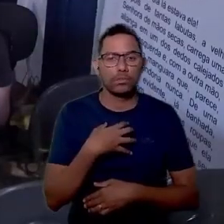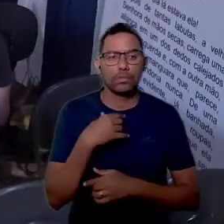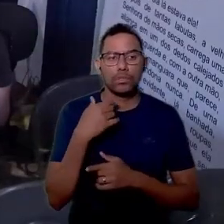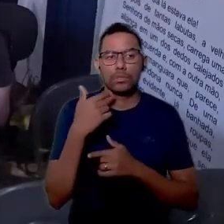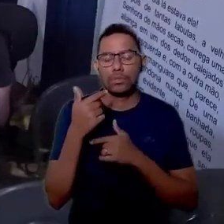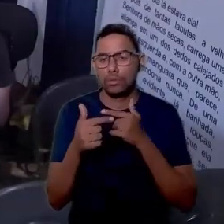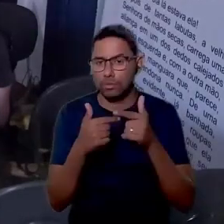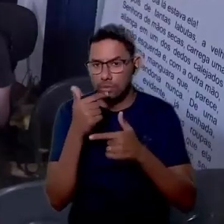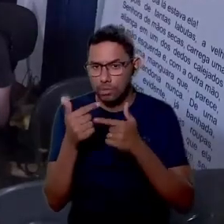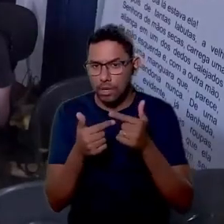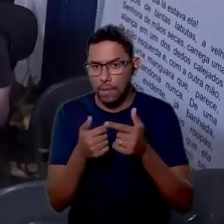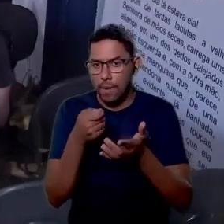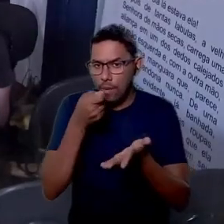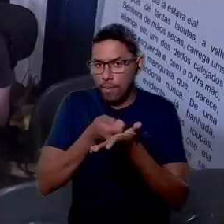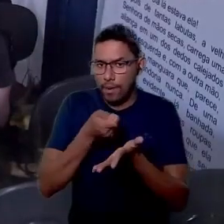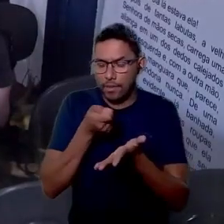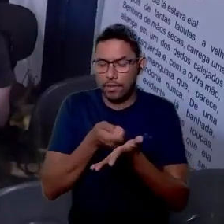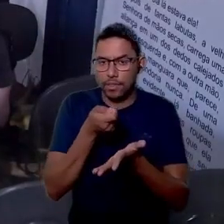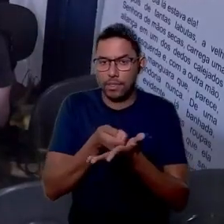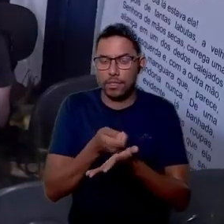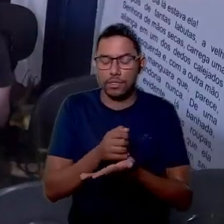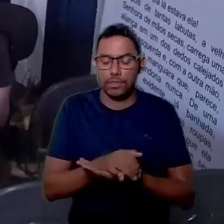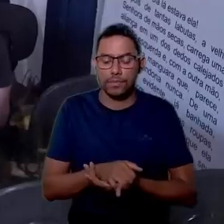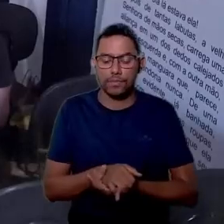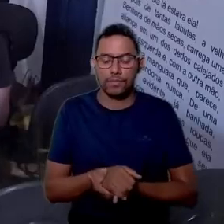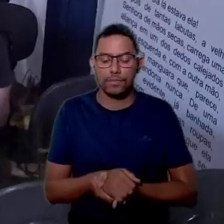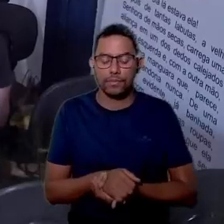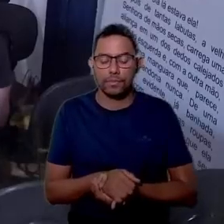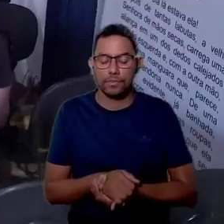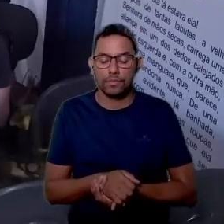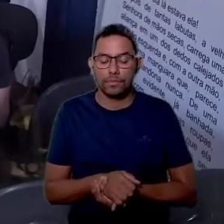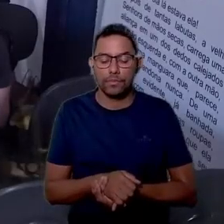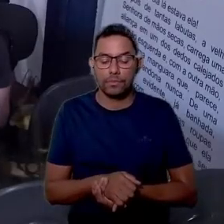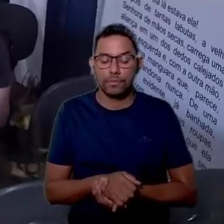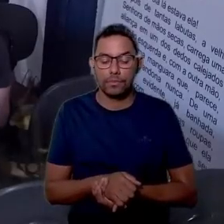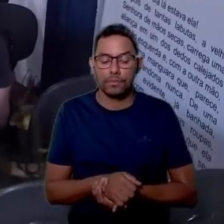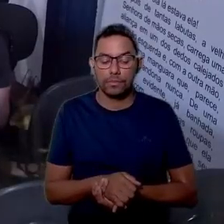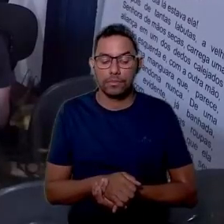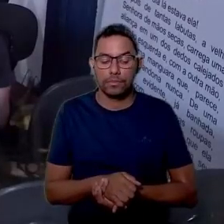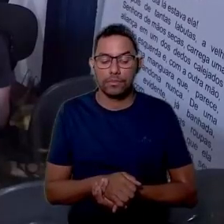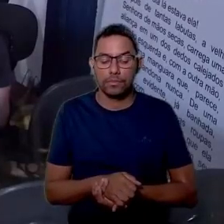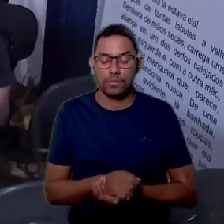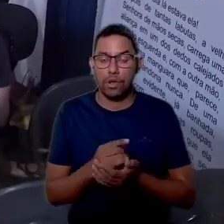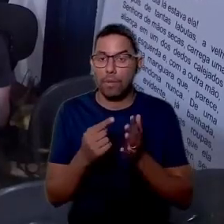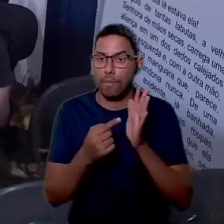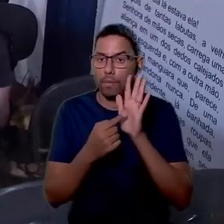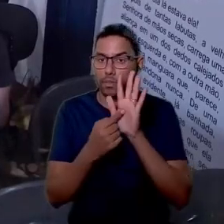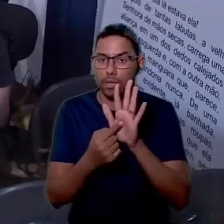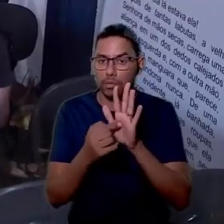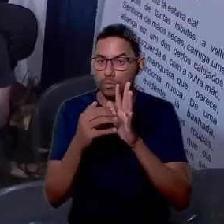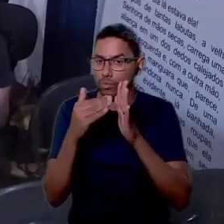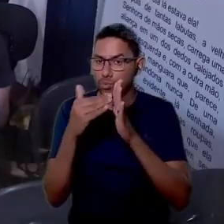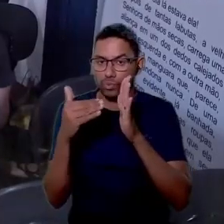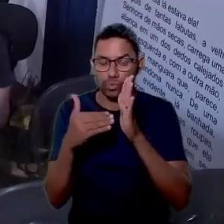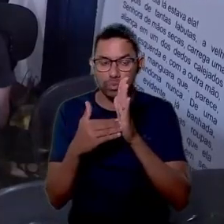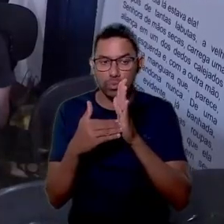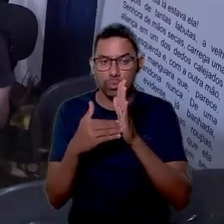batalhar por essa obrigatoriedade de colocar a marca em tudo que